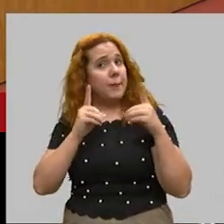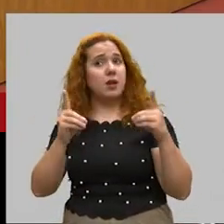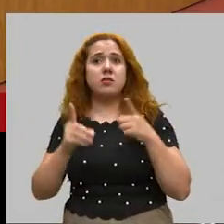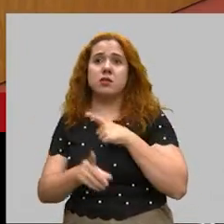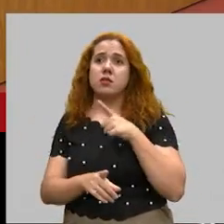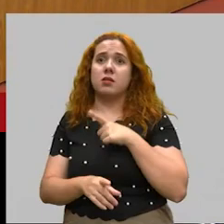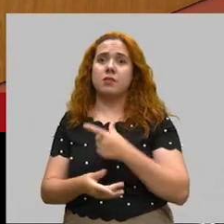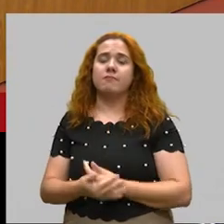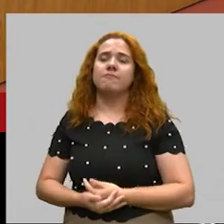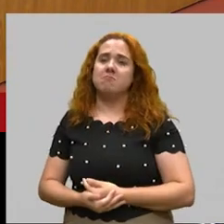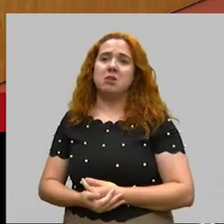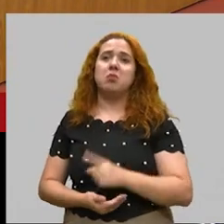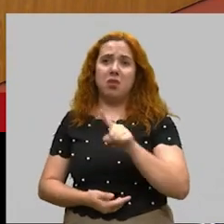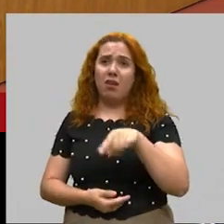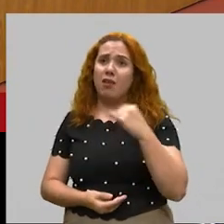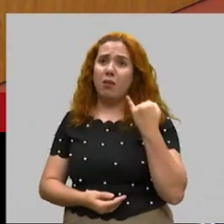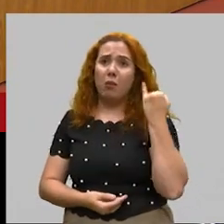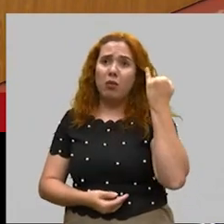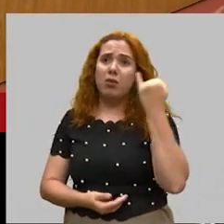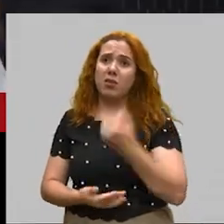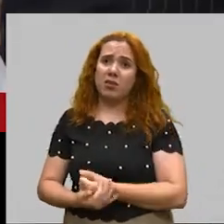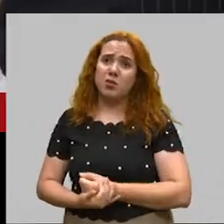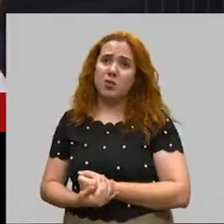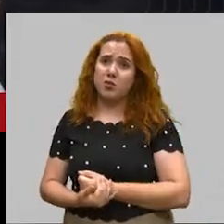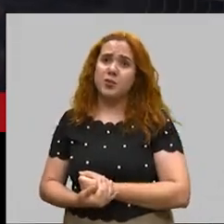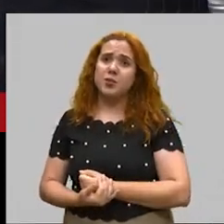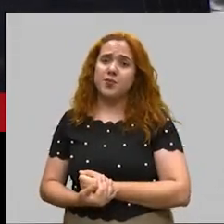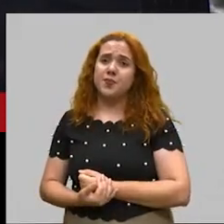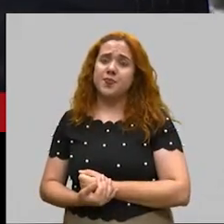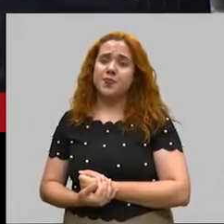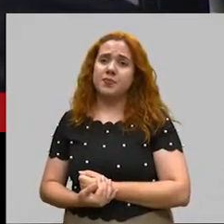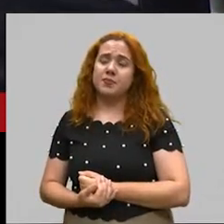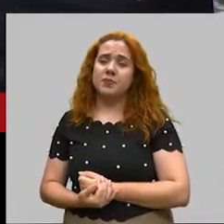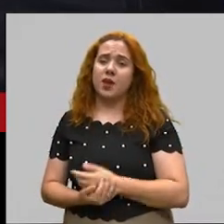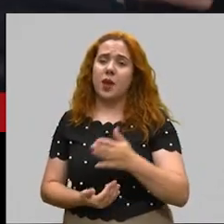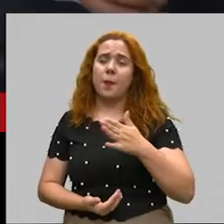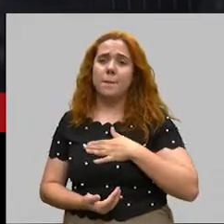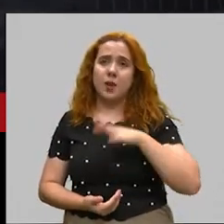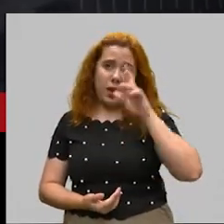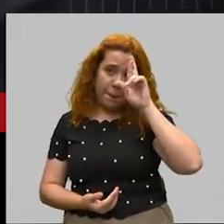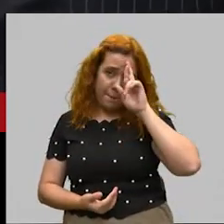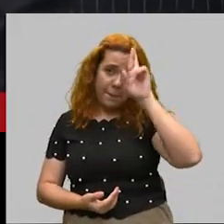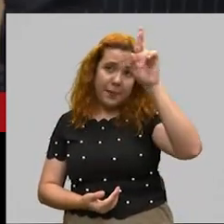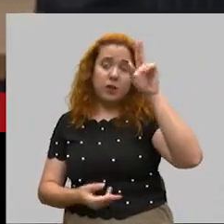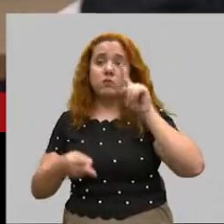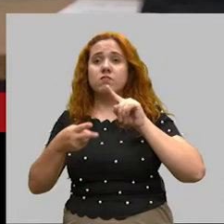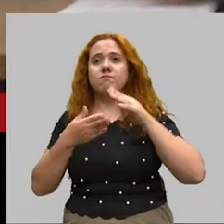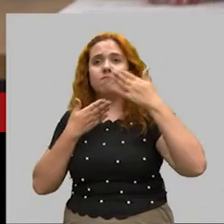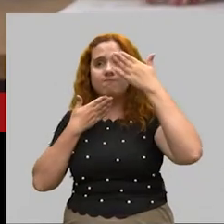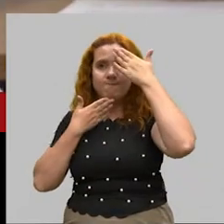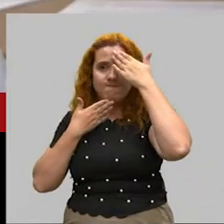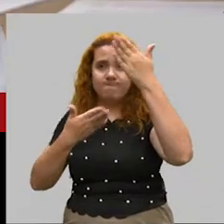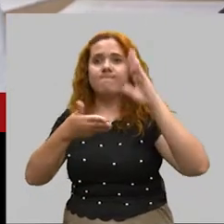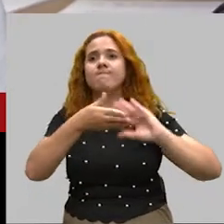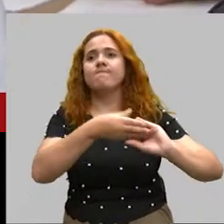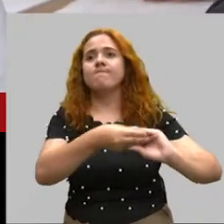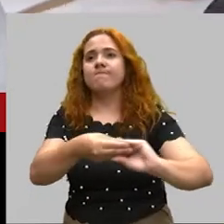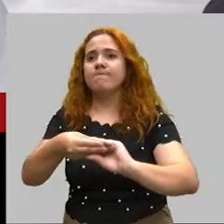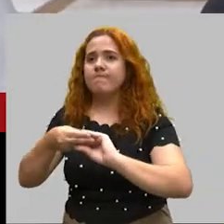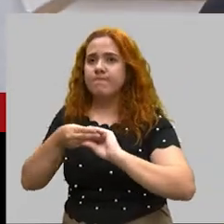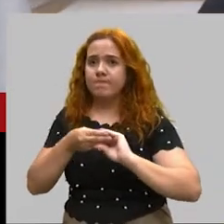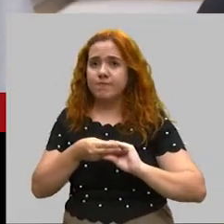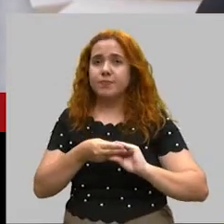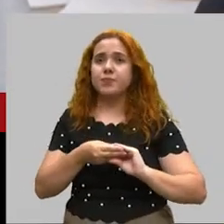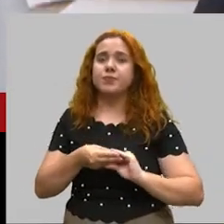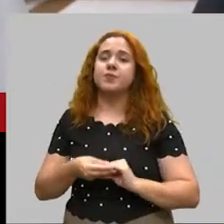muitíssimo importante então Eh em nome dos dois aqui eu cumprimento toda a mesa vou